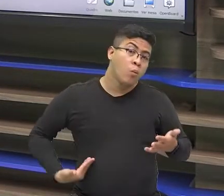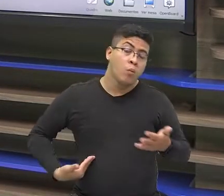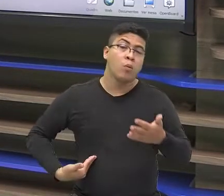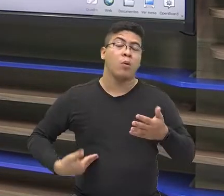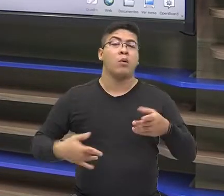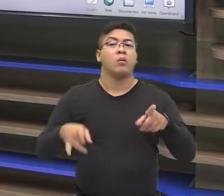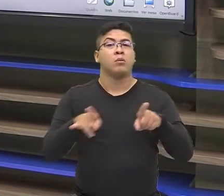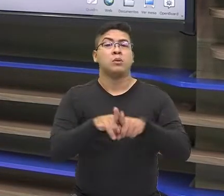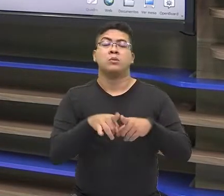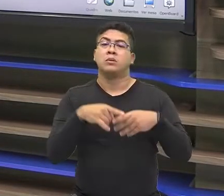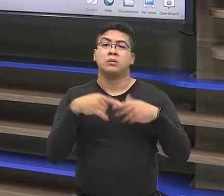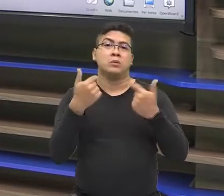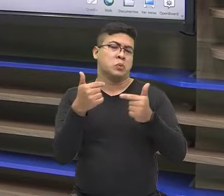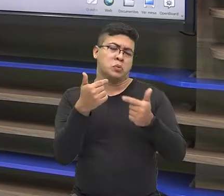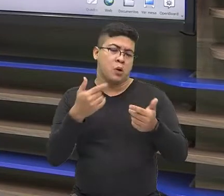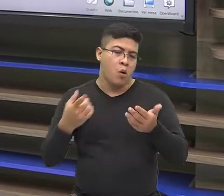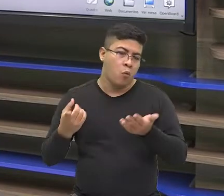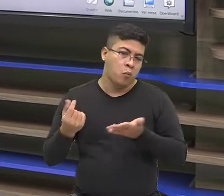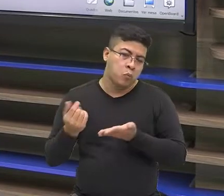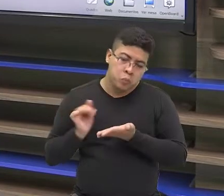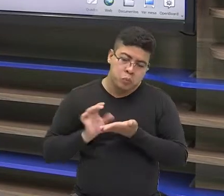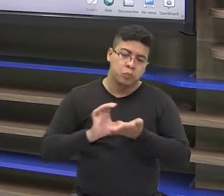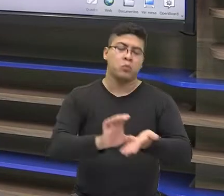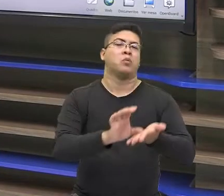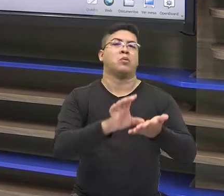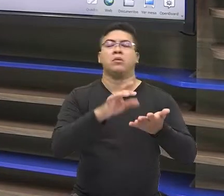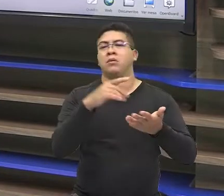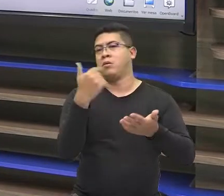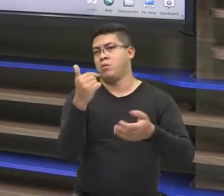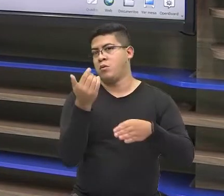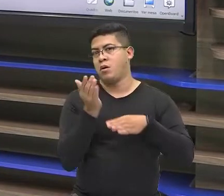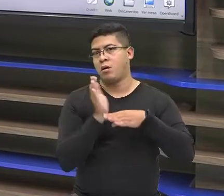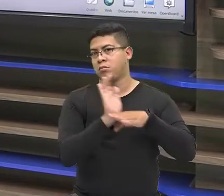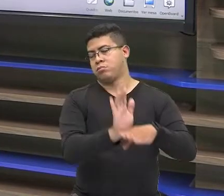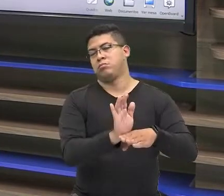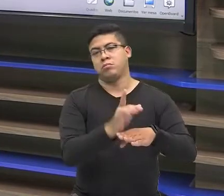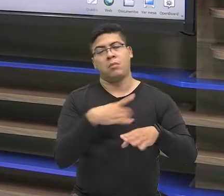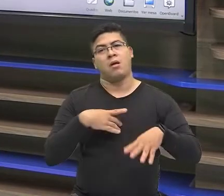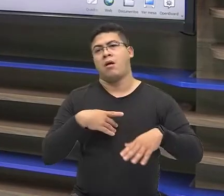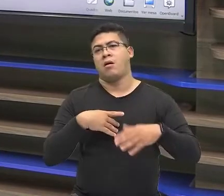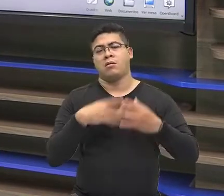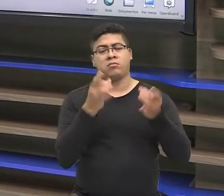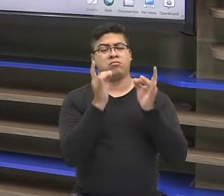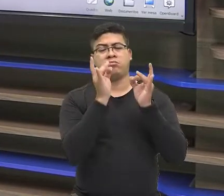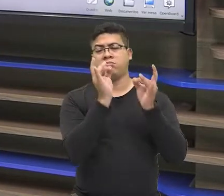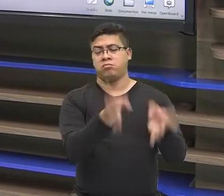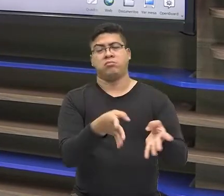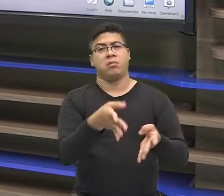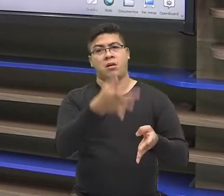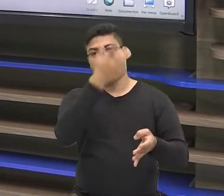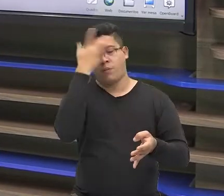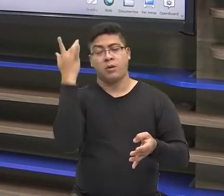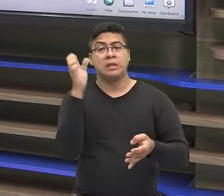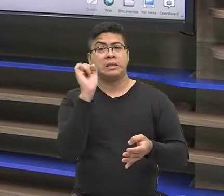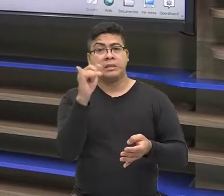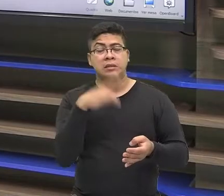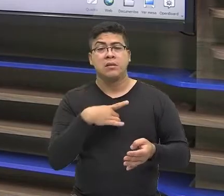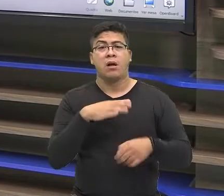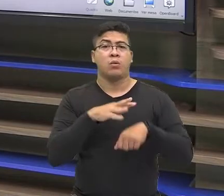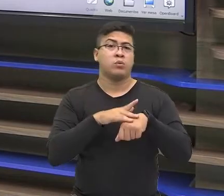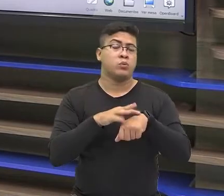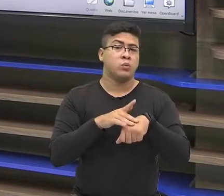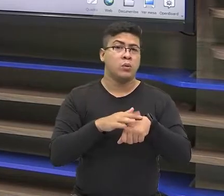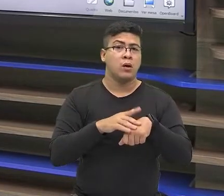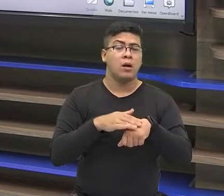pelo Estado. Então, o governo não ajuda, o governo desampara essas pessoas, elas estão doentes, né, com